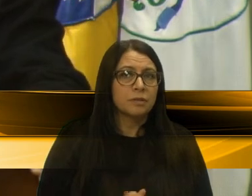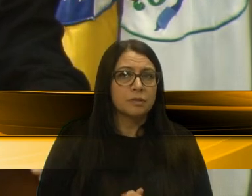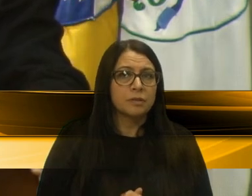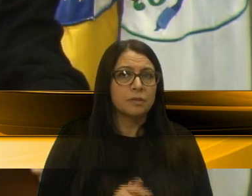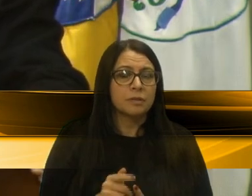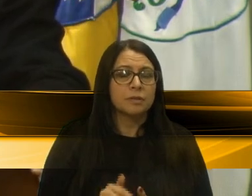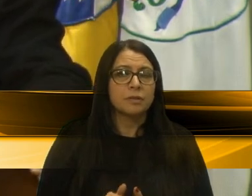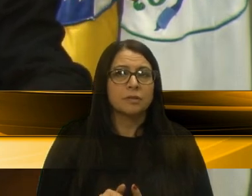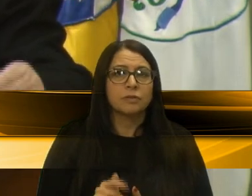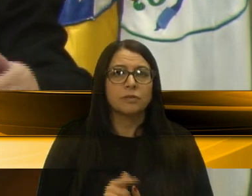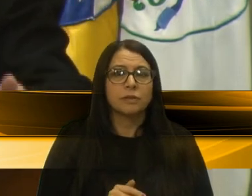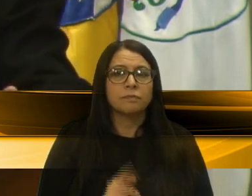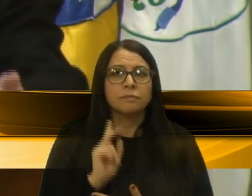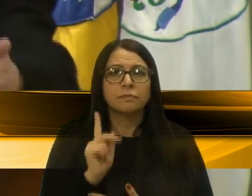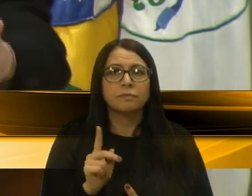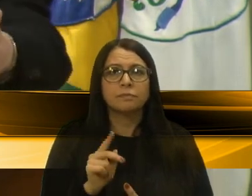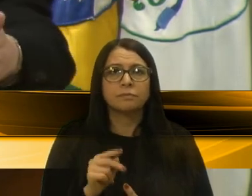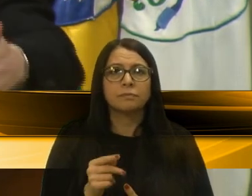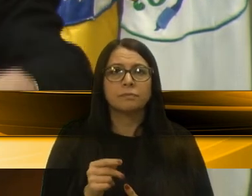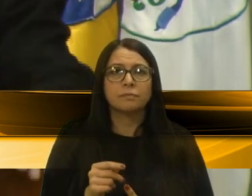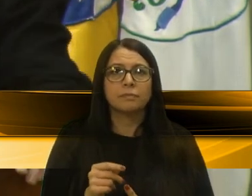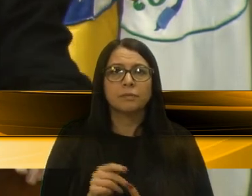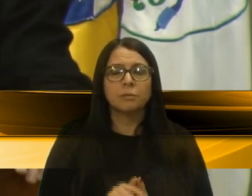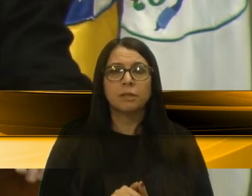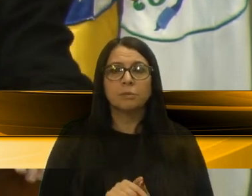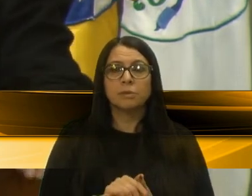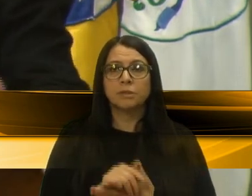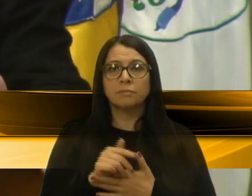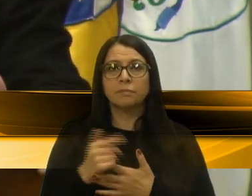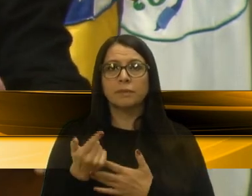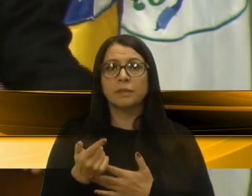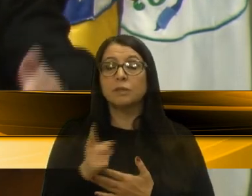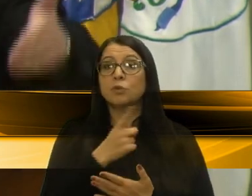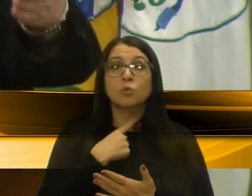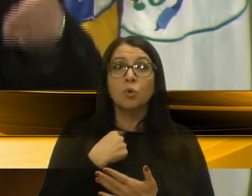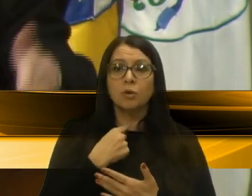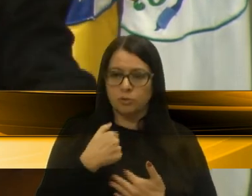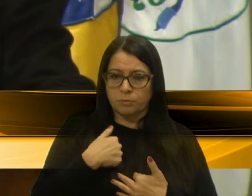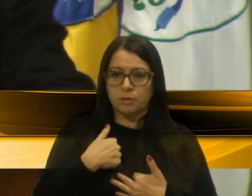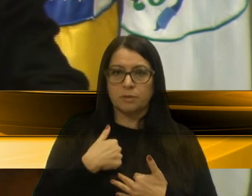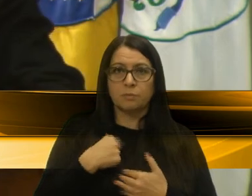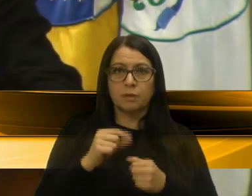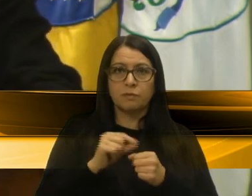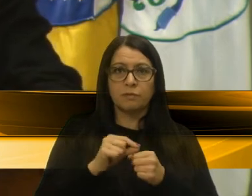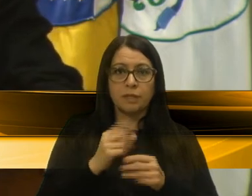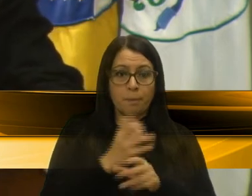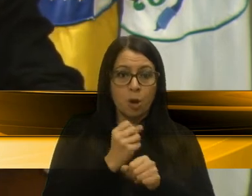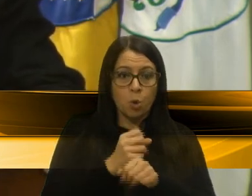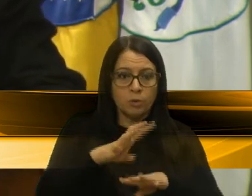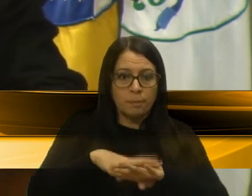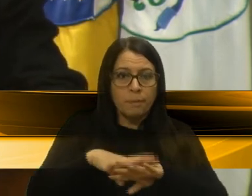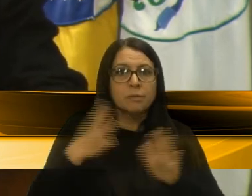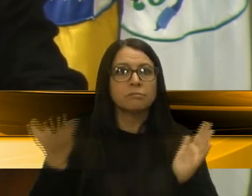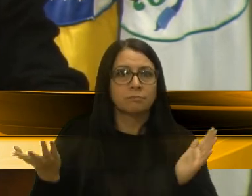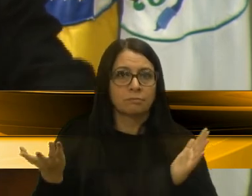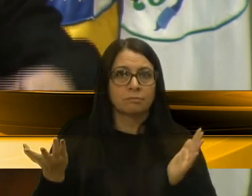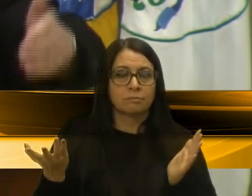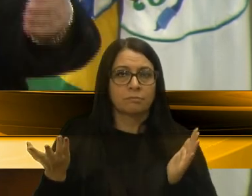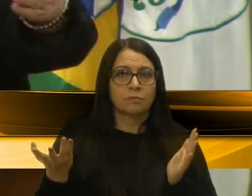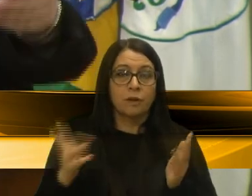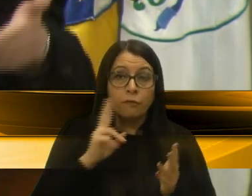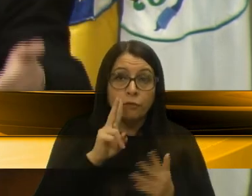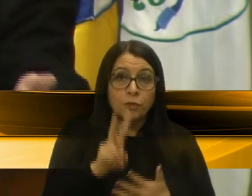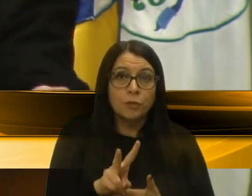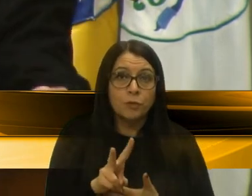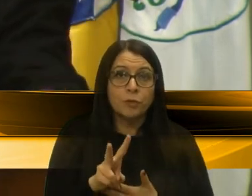Brasil. Mas, pelo amor de Deus, se não gosta de mim, pelo menos vá fazer uma conta de matemática. Vá